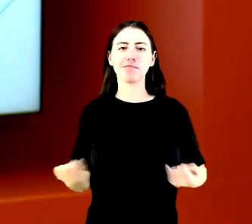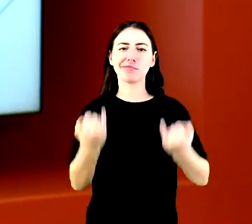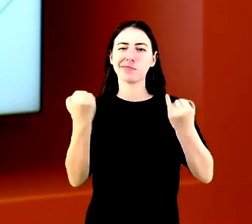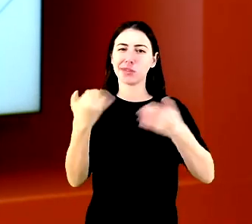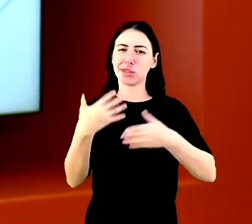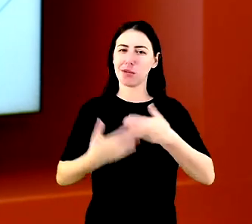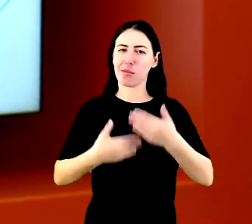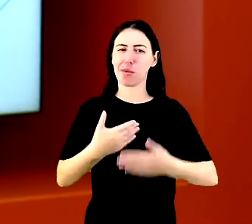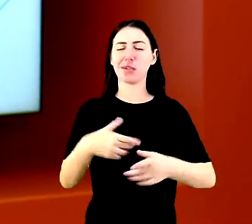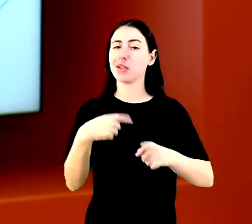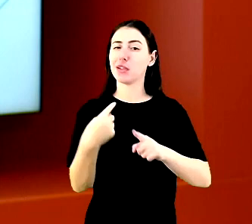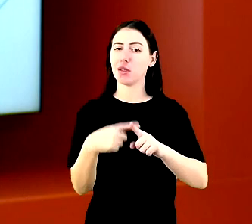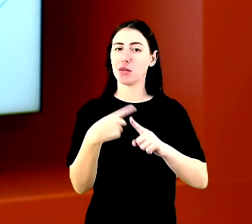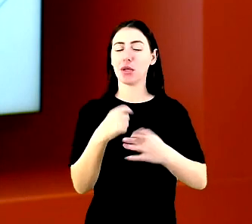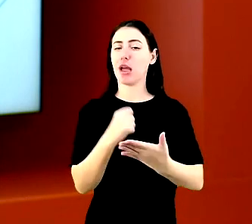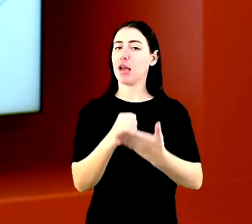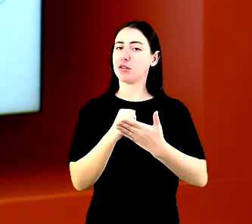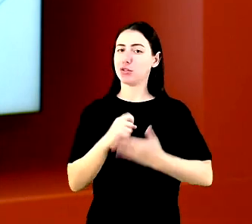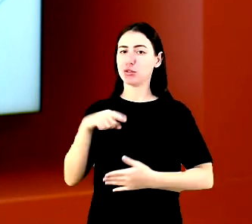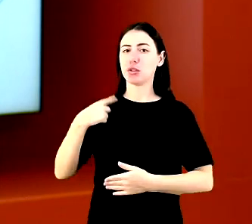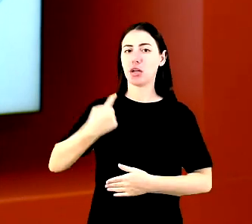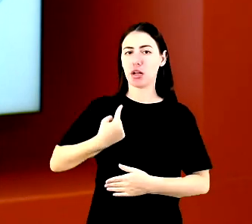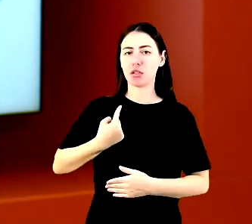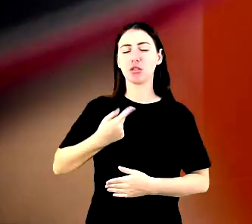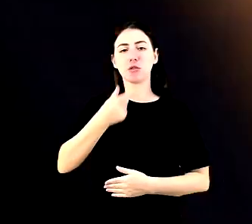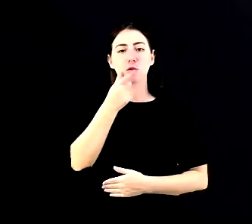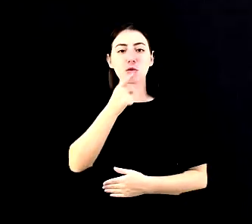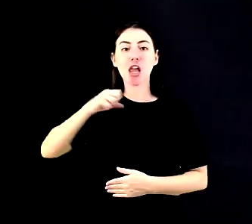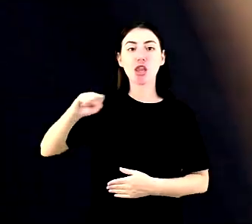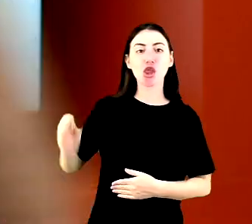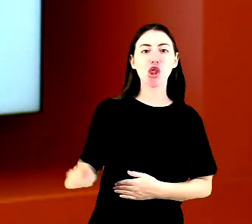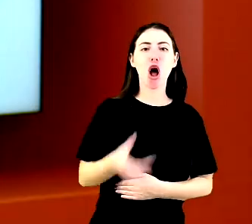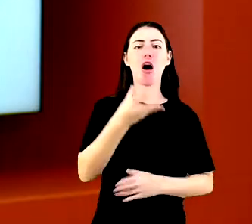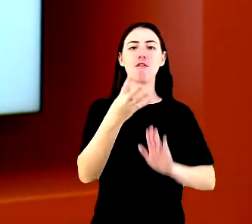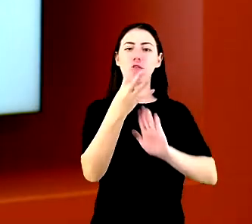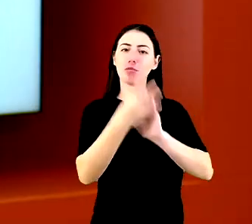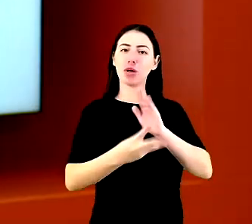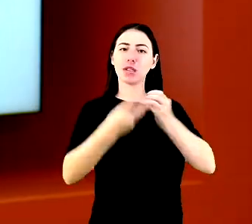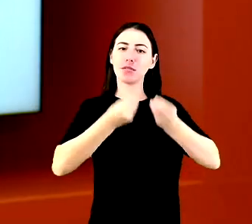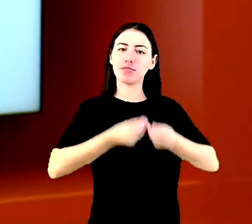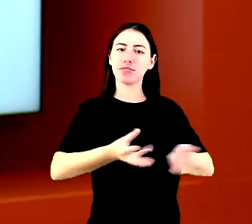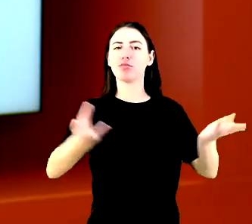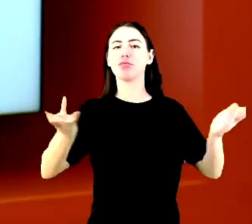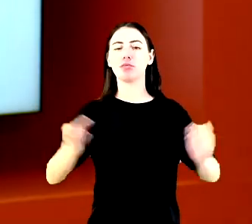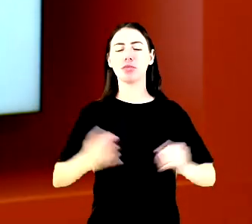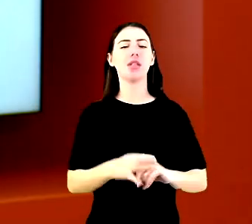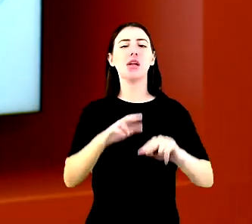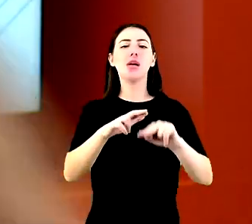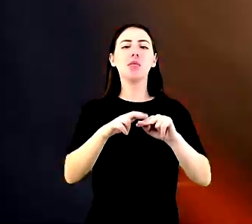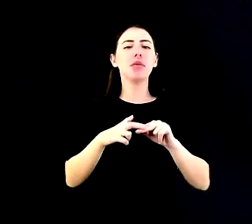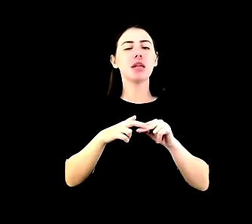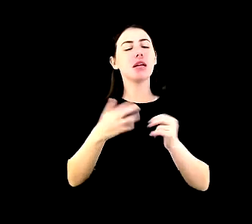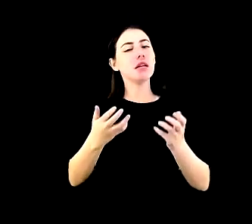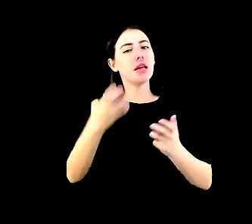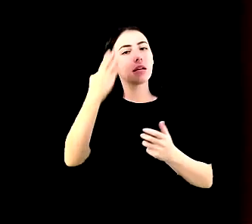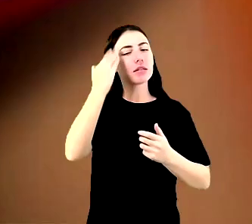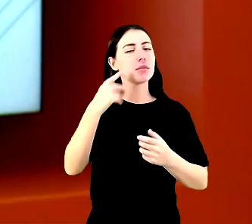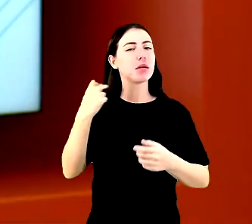fato, implementar esse novo modelo. Então, como é que você vê o consumidor? Quais são os desafios, na verdade, que